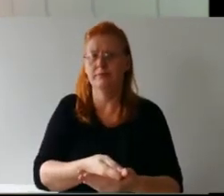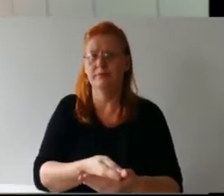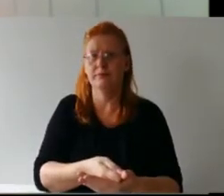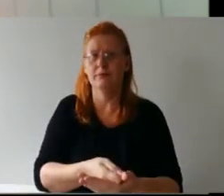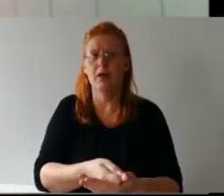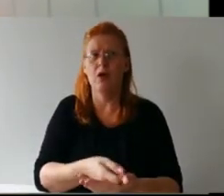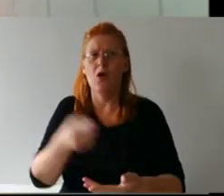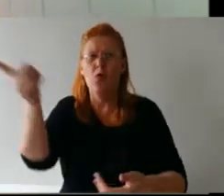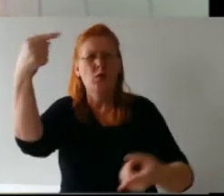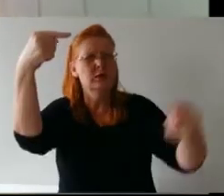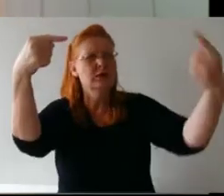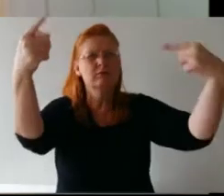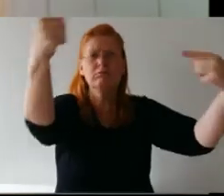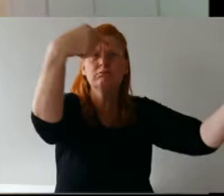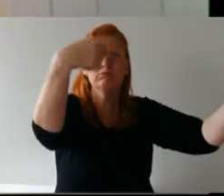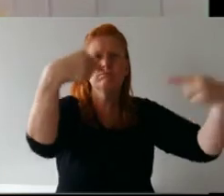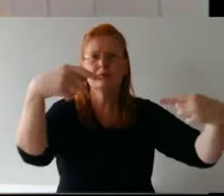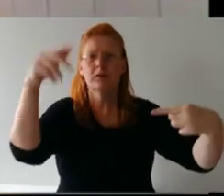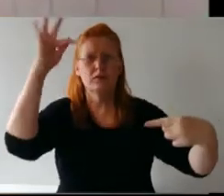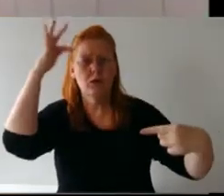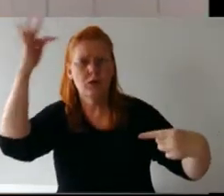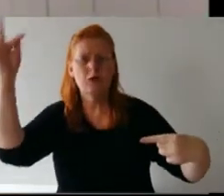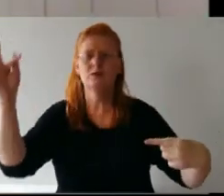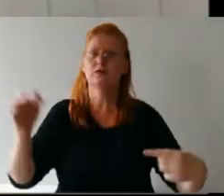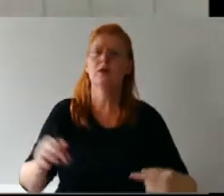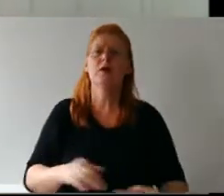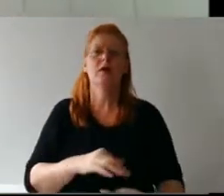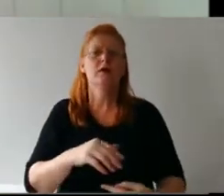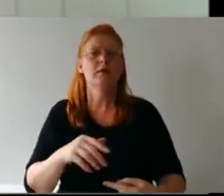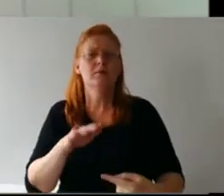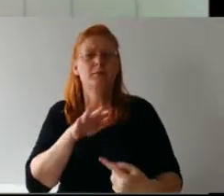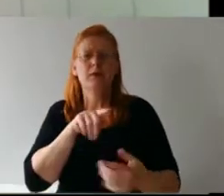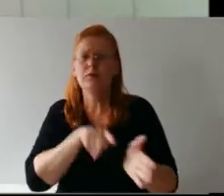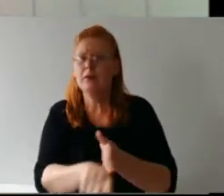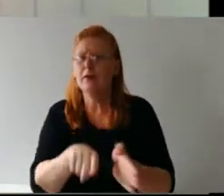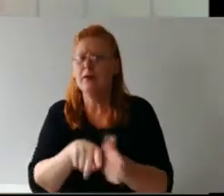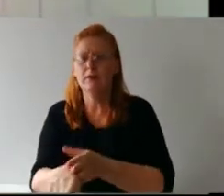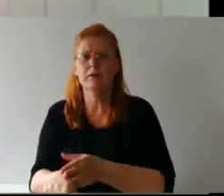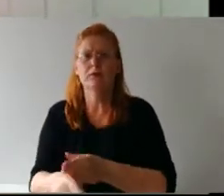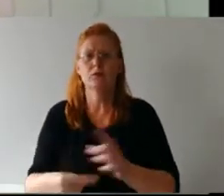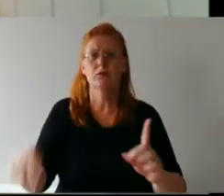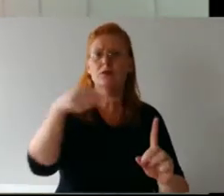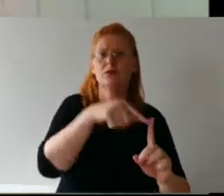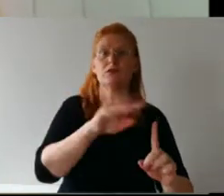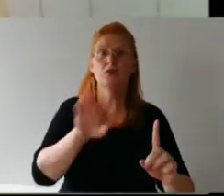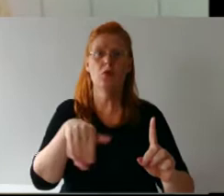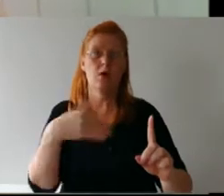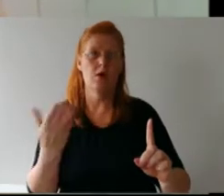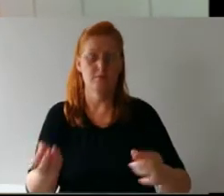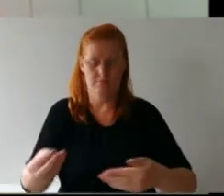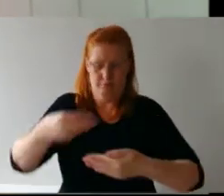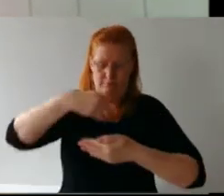que procederam pretendem subtrair todos os pressupostos explícitos